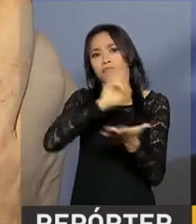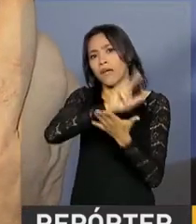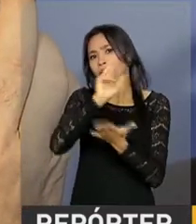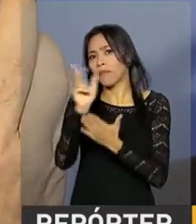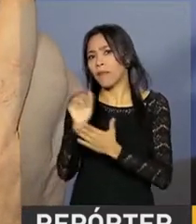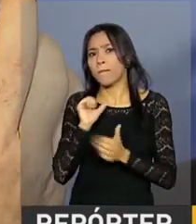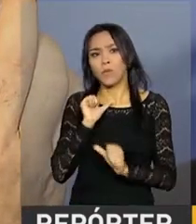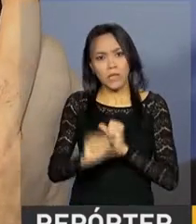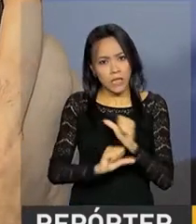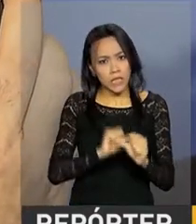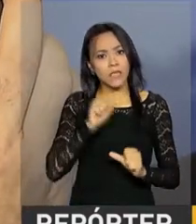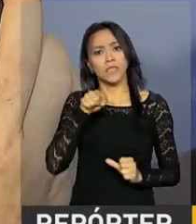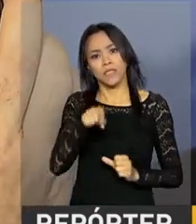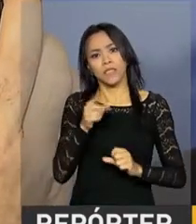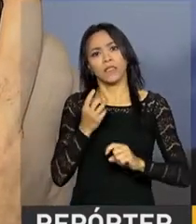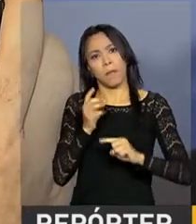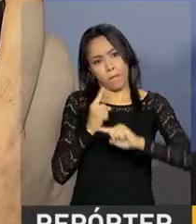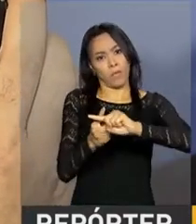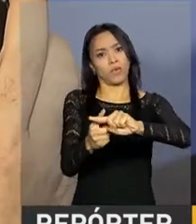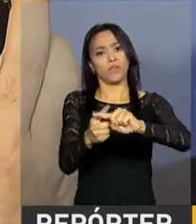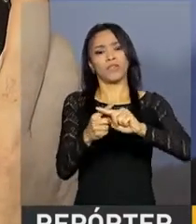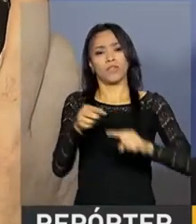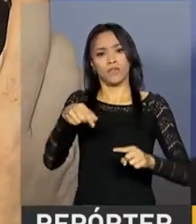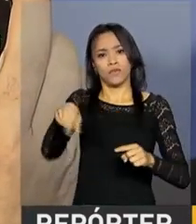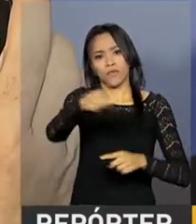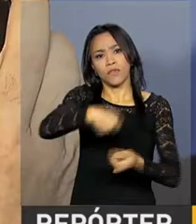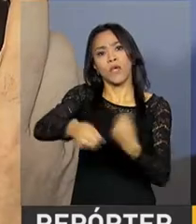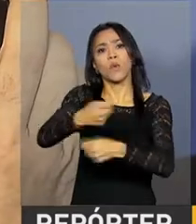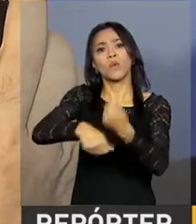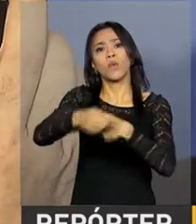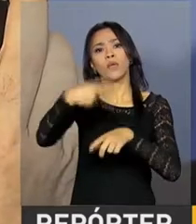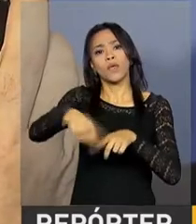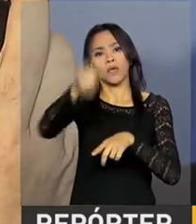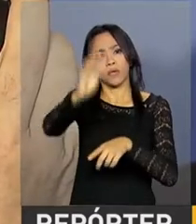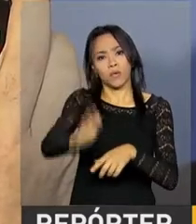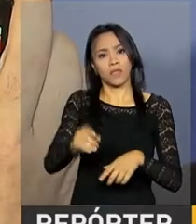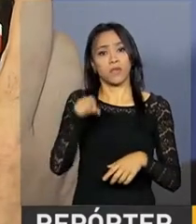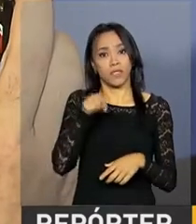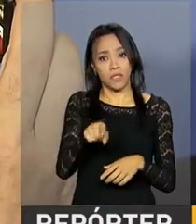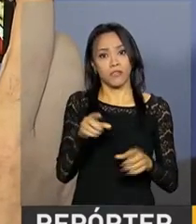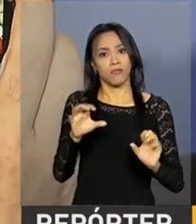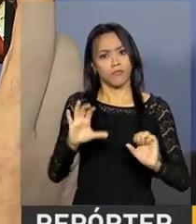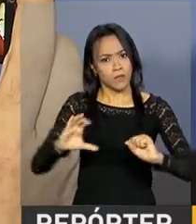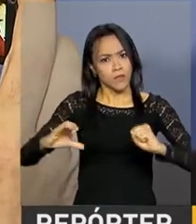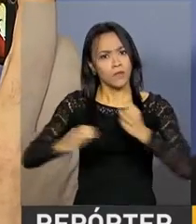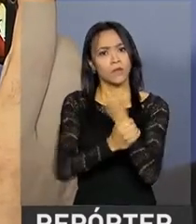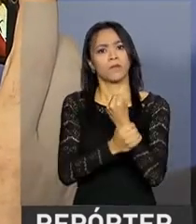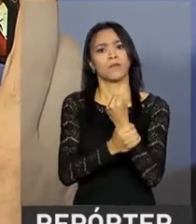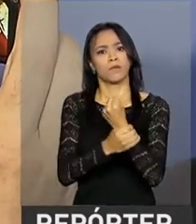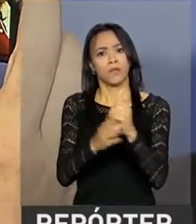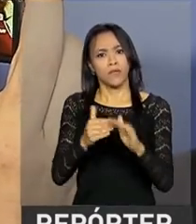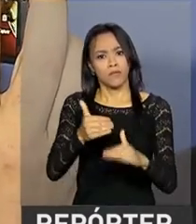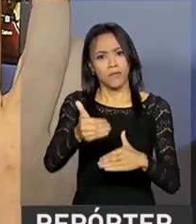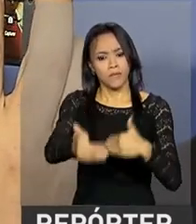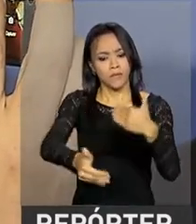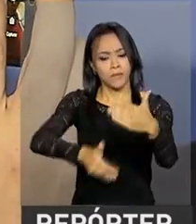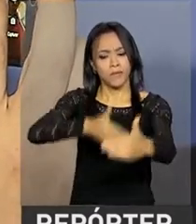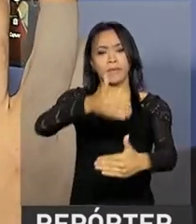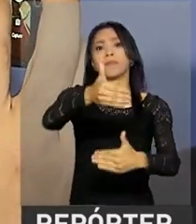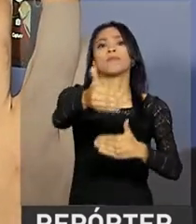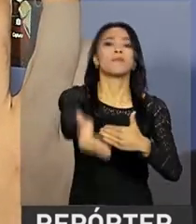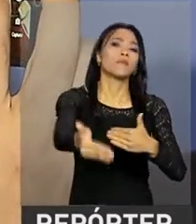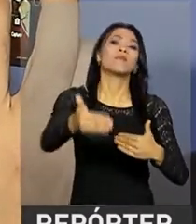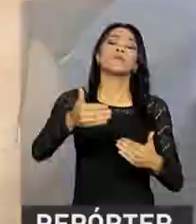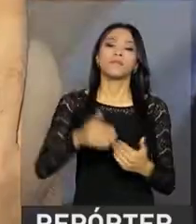uma inflexão positiva na economia brasileira e que acreditamos que nós devemos deixar isso consolidar-se para aí sim analisar